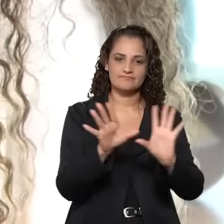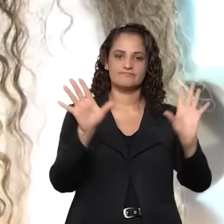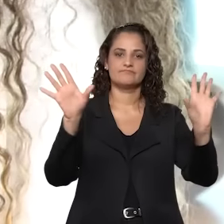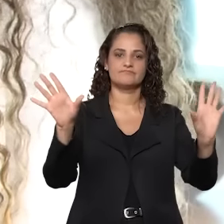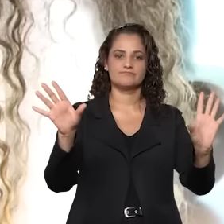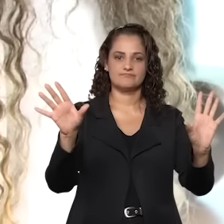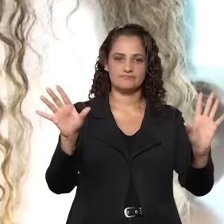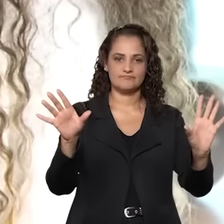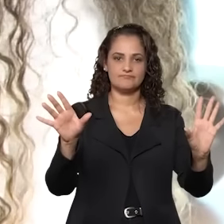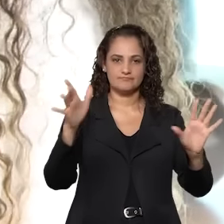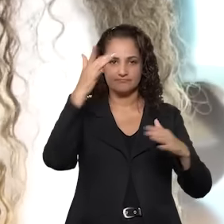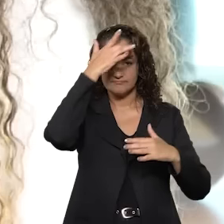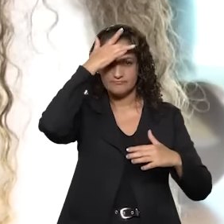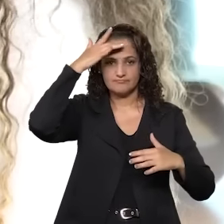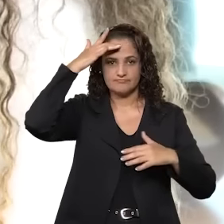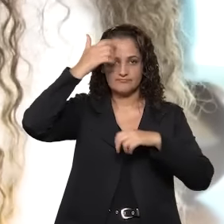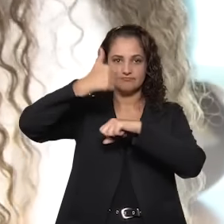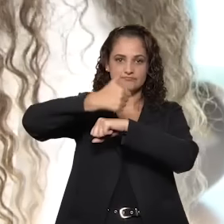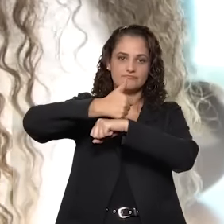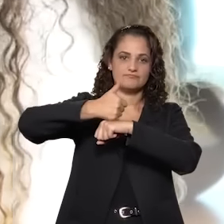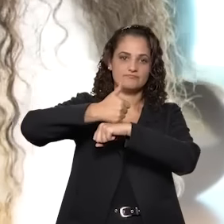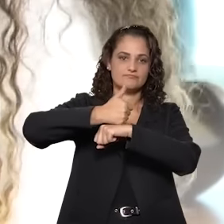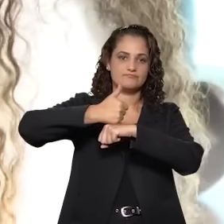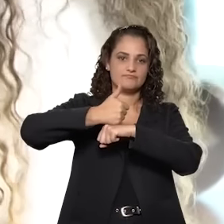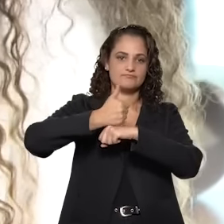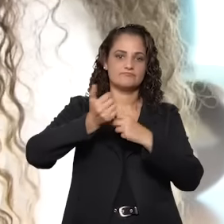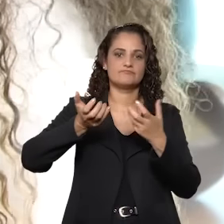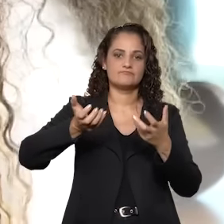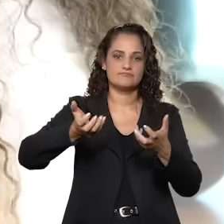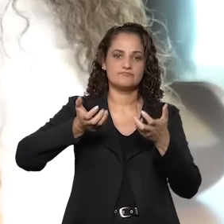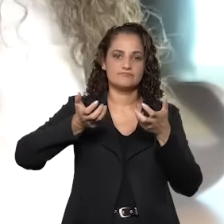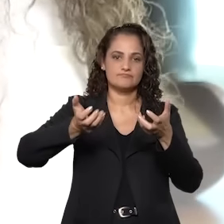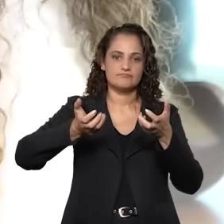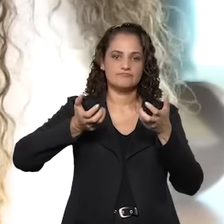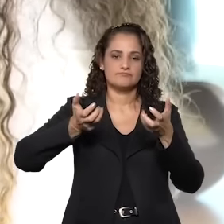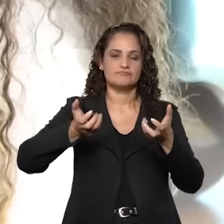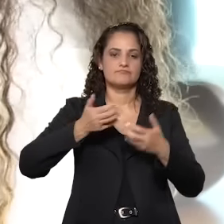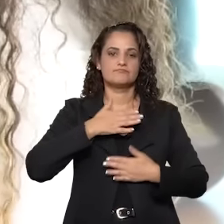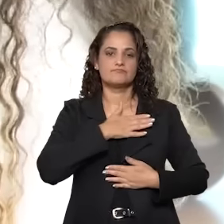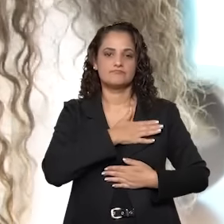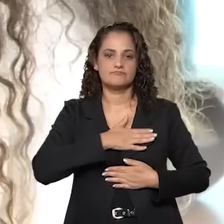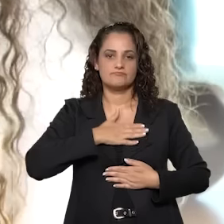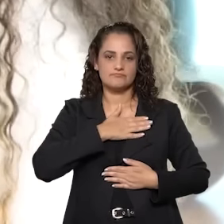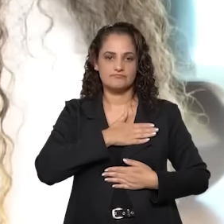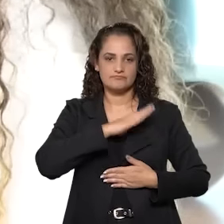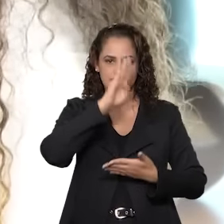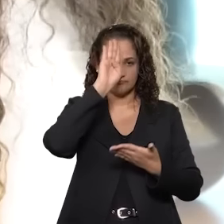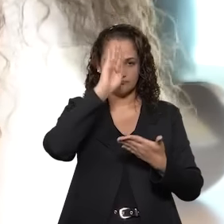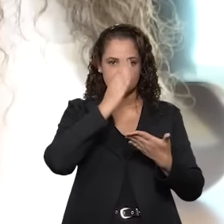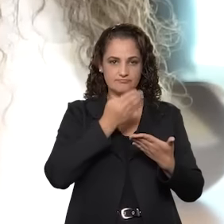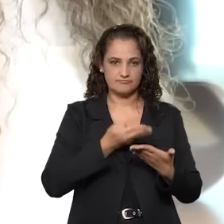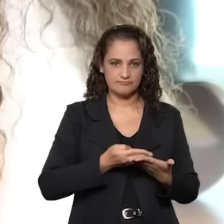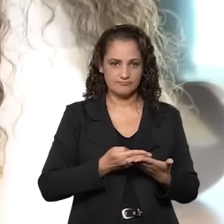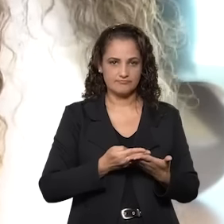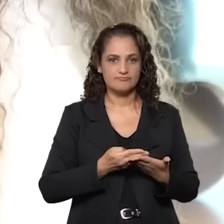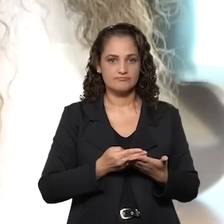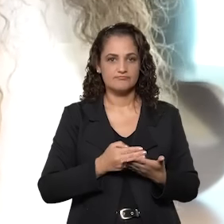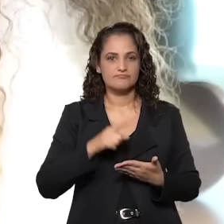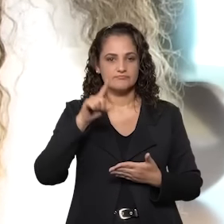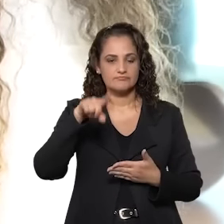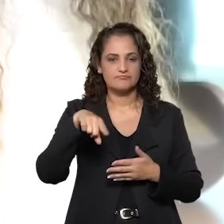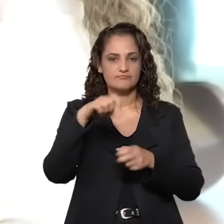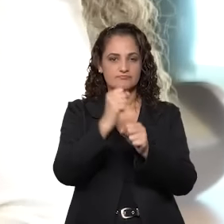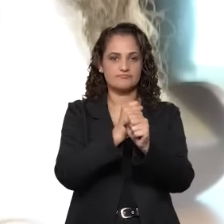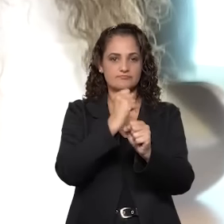profissional que eu quero ser que eu gosto de ser e que eu acredito né e tudo isso foi uma construção uma construção